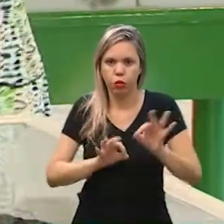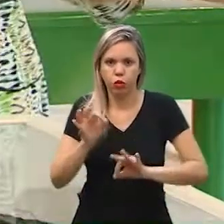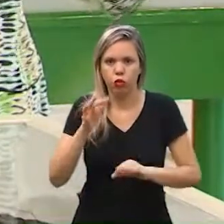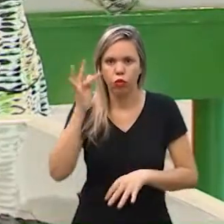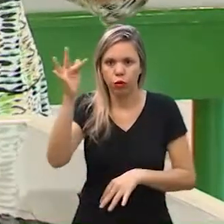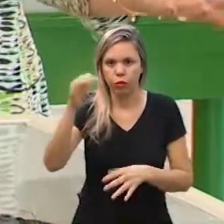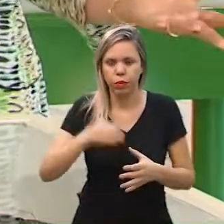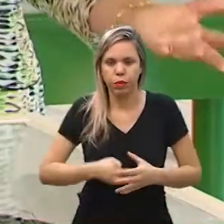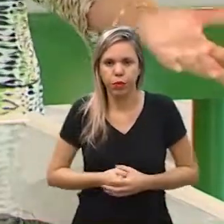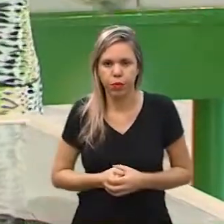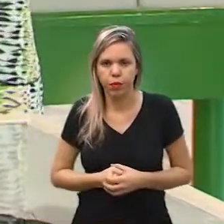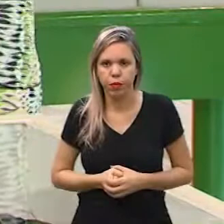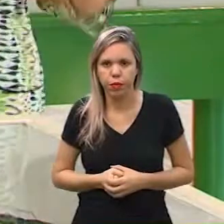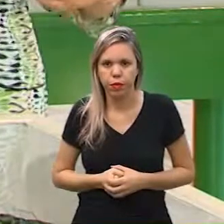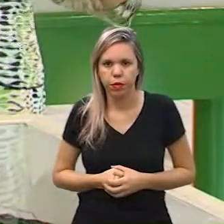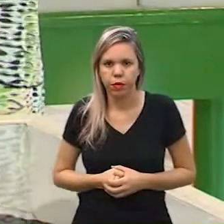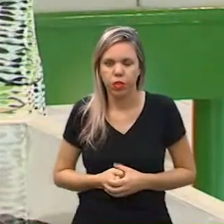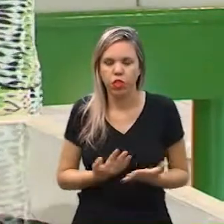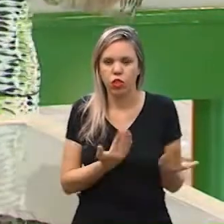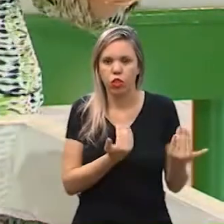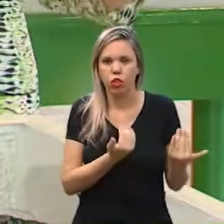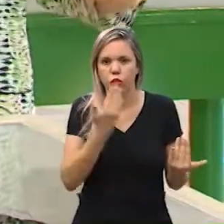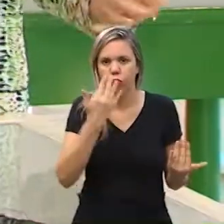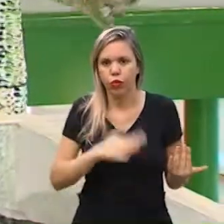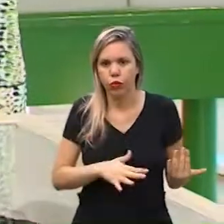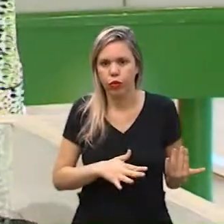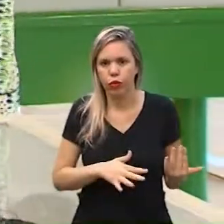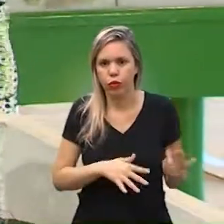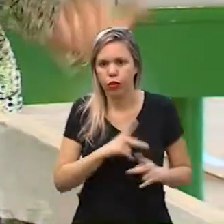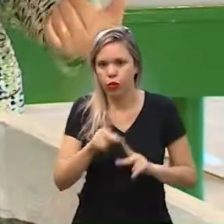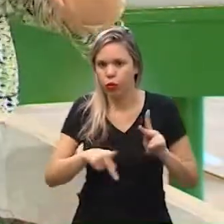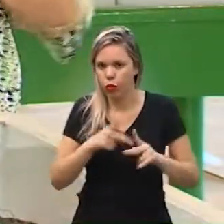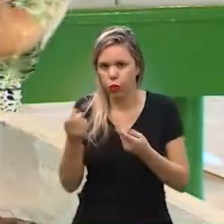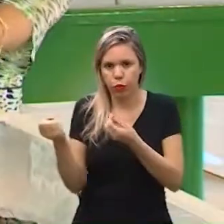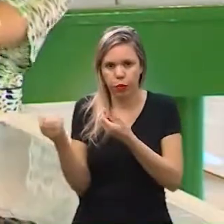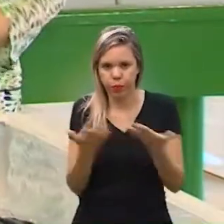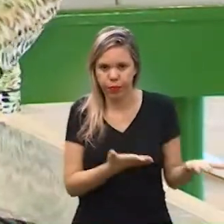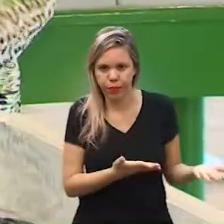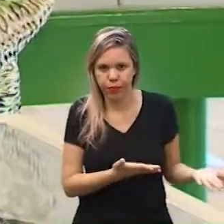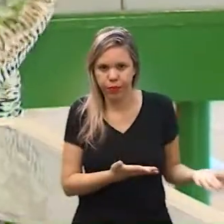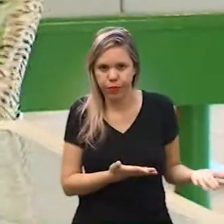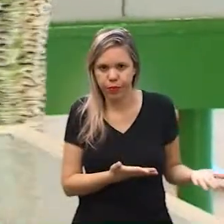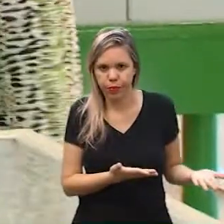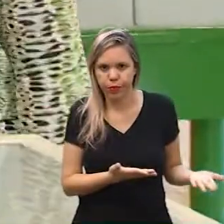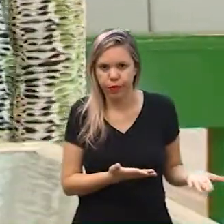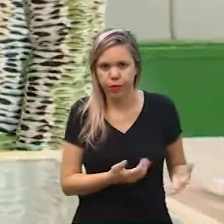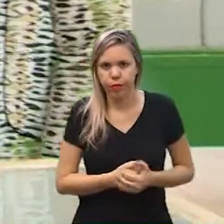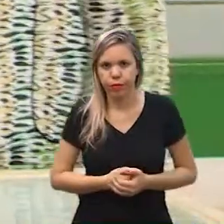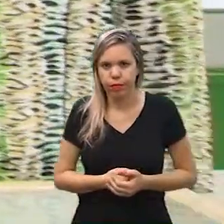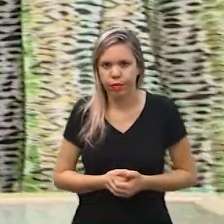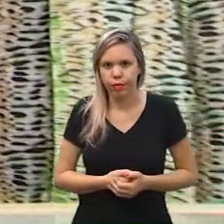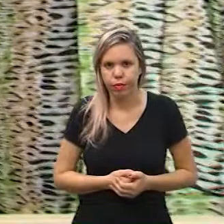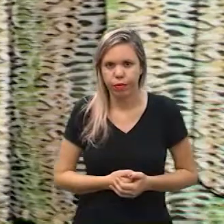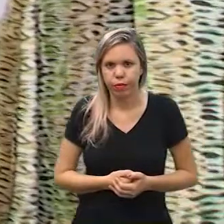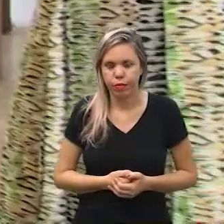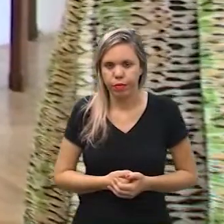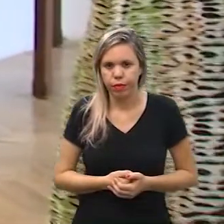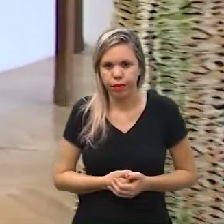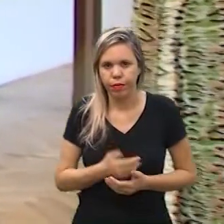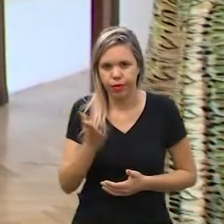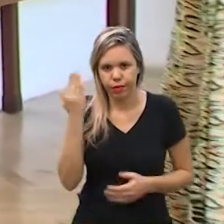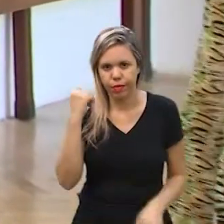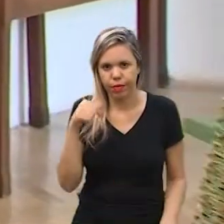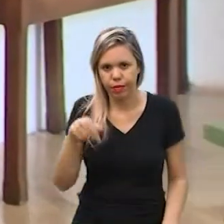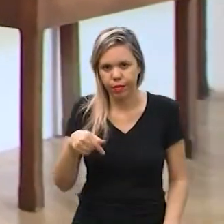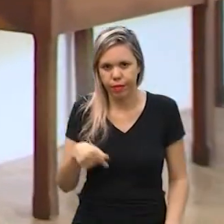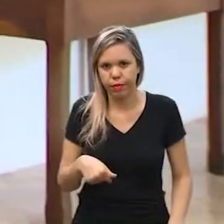o futuro. Então os jovens, as crianças, todos são muito bem-vindos. É isso aí, pessoal. Já sabe,